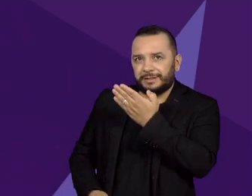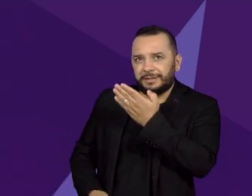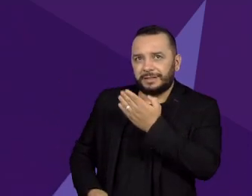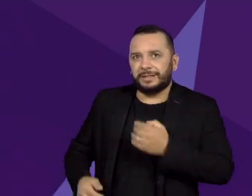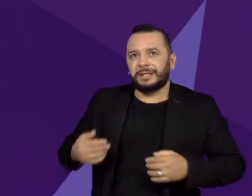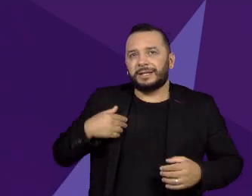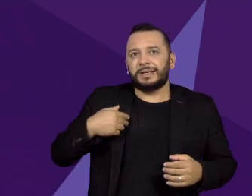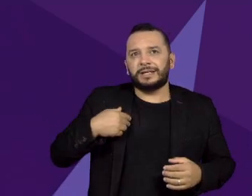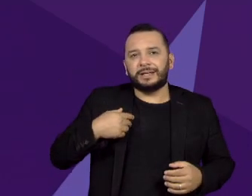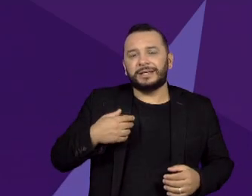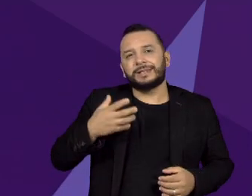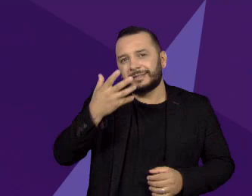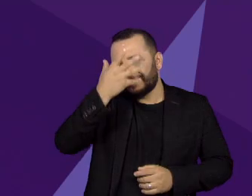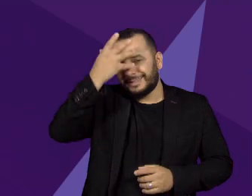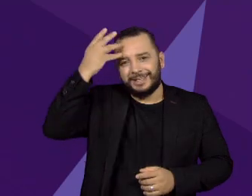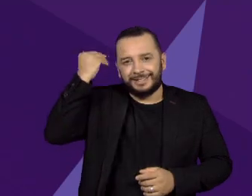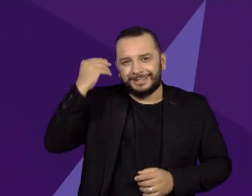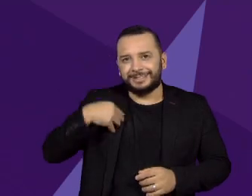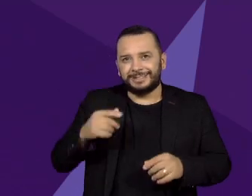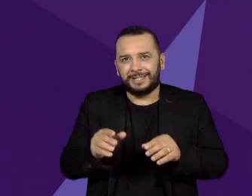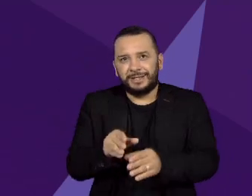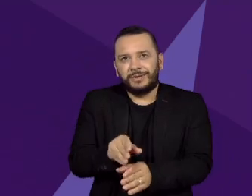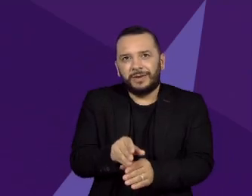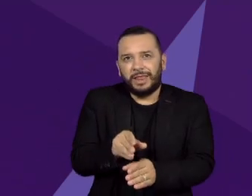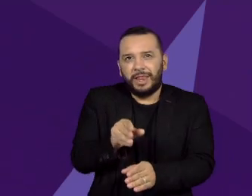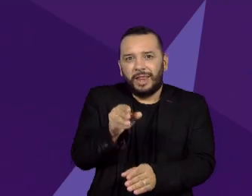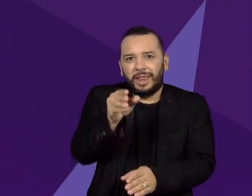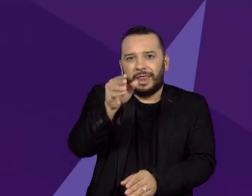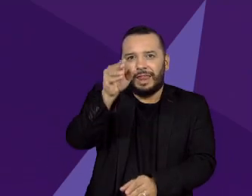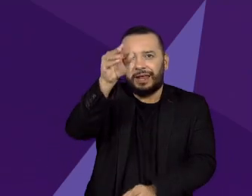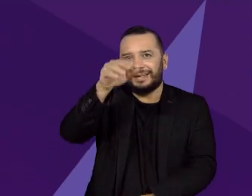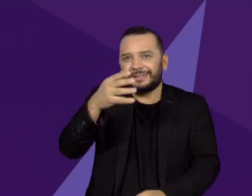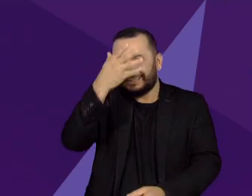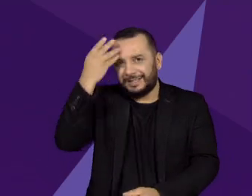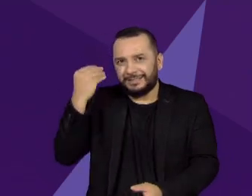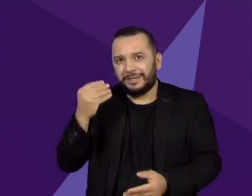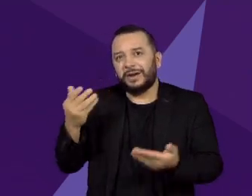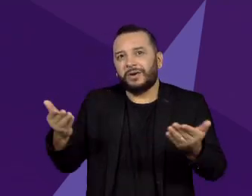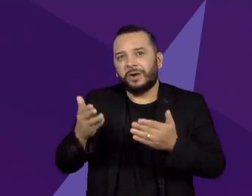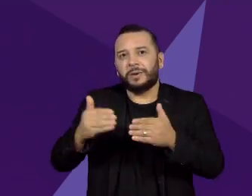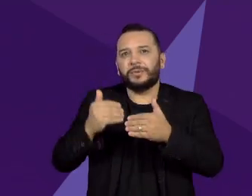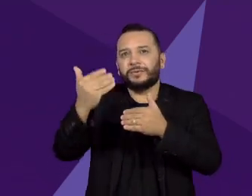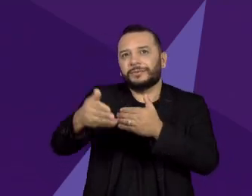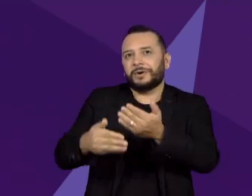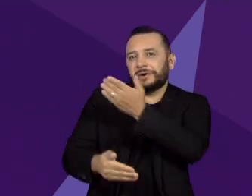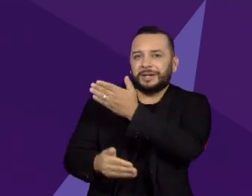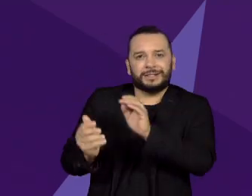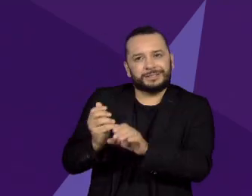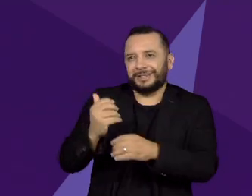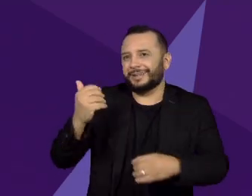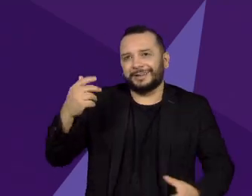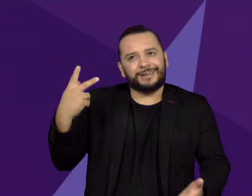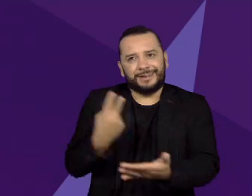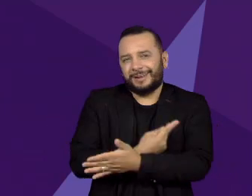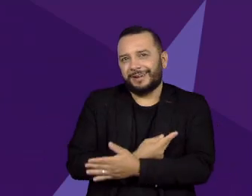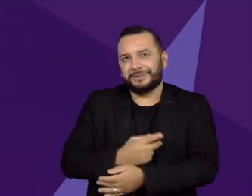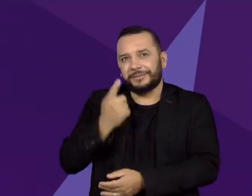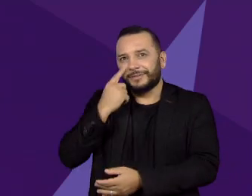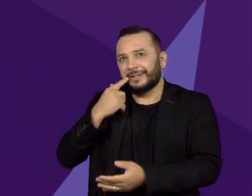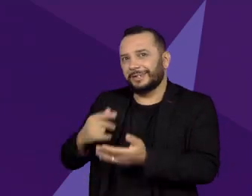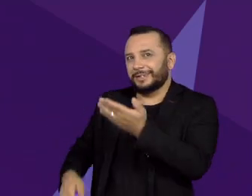vigas, aí tá unindo as vigas por fora. Meu amigo, olha isso aqui,